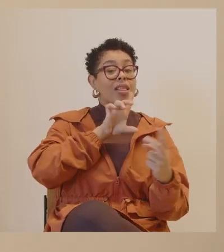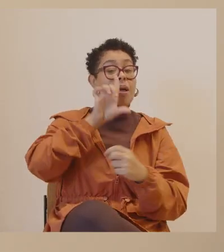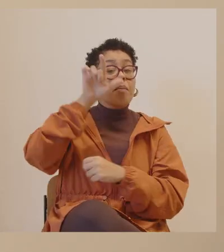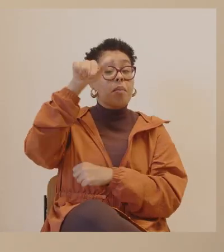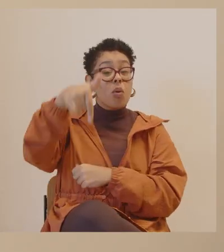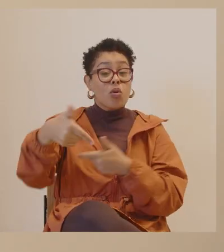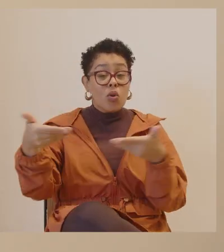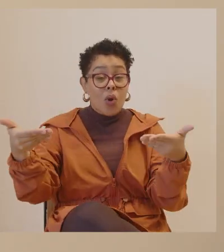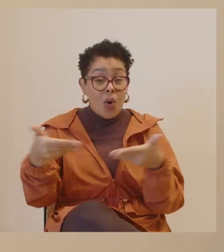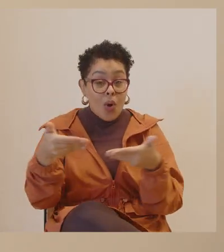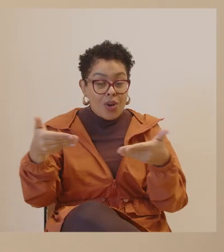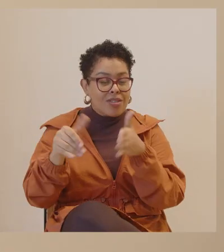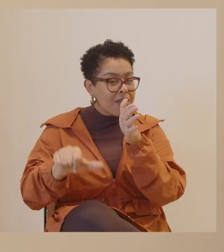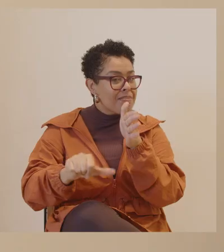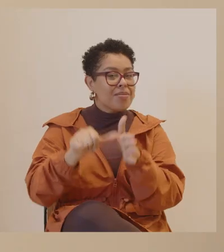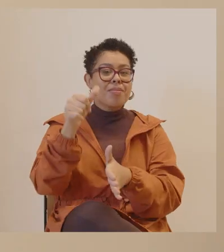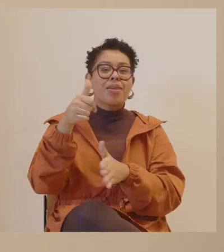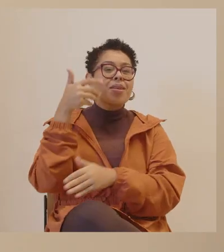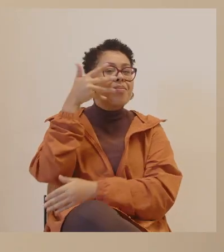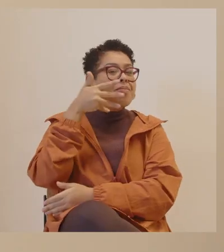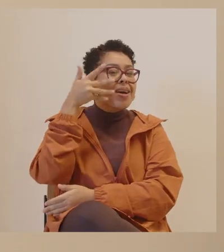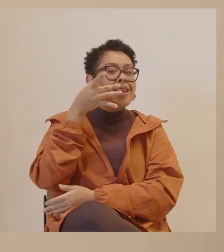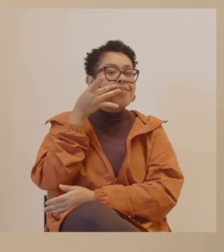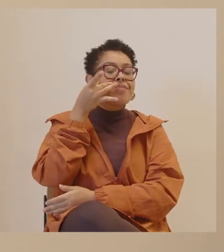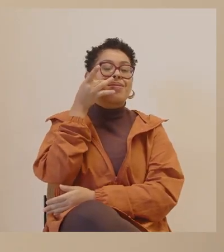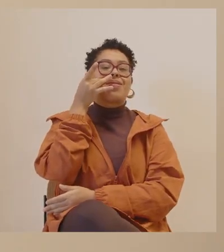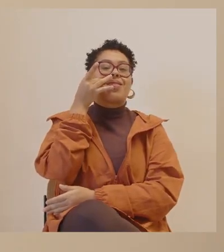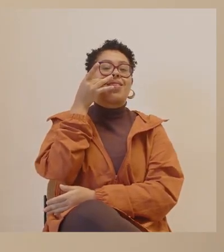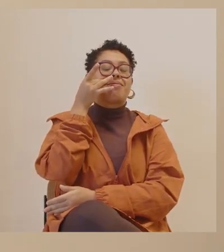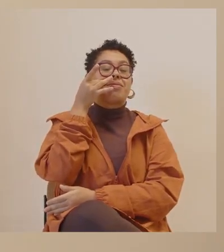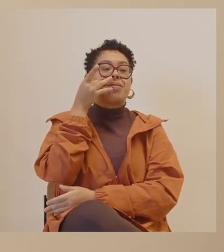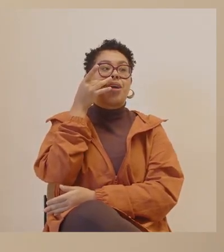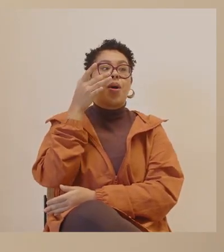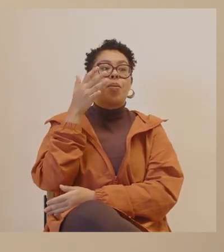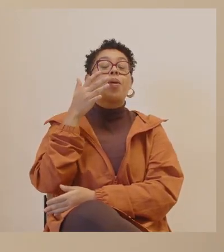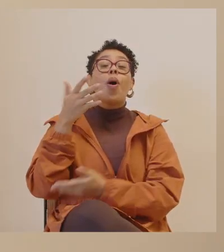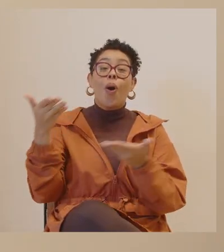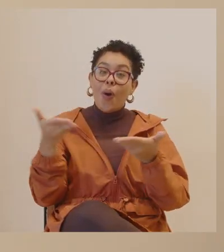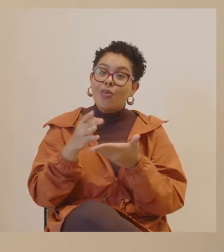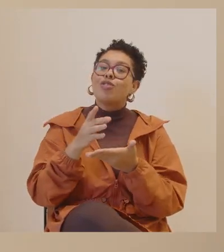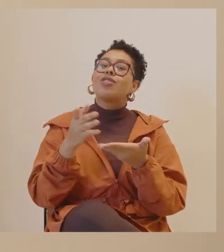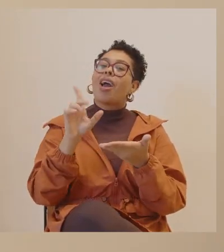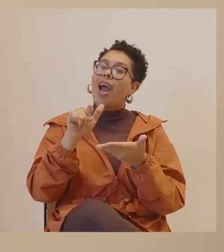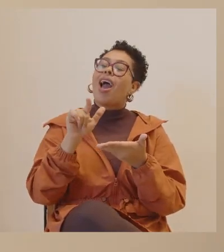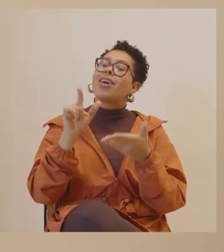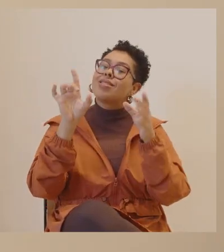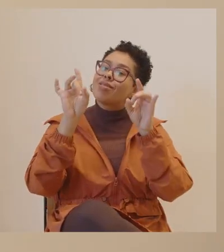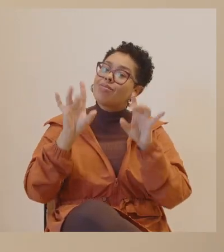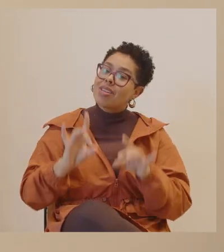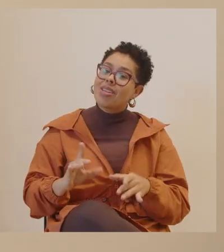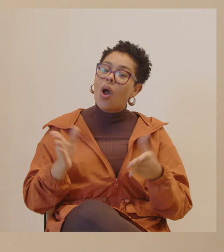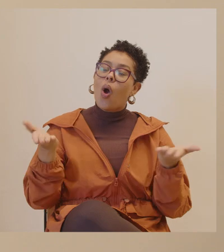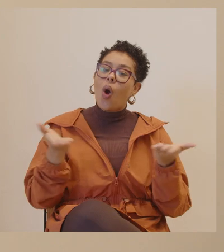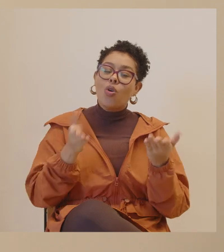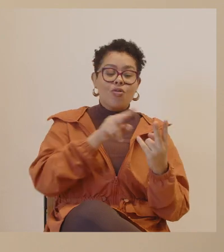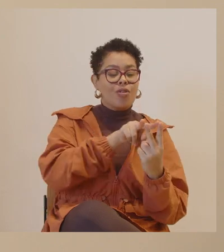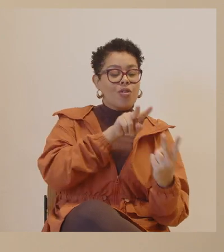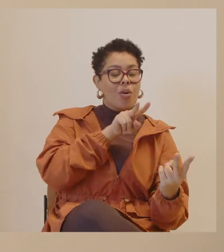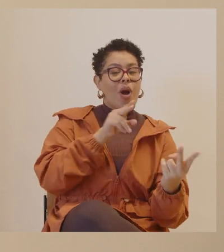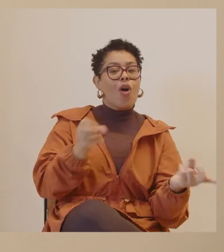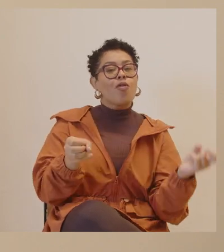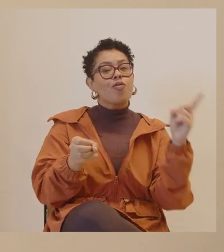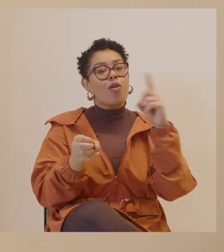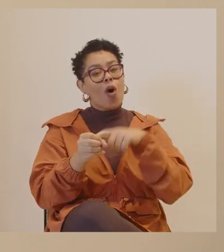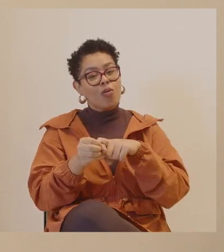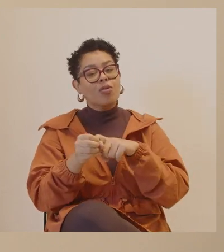Ana. Então, realmente, assim, uma coisa muito especial a gente poder voltar para esse